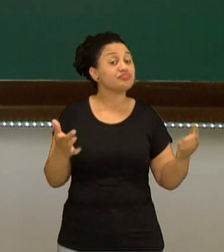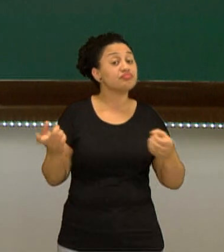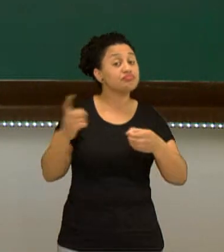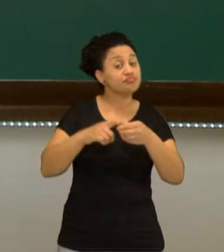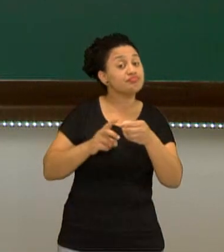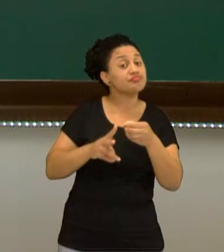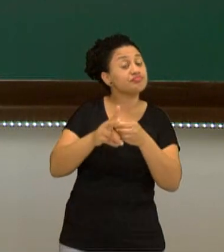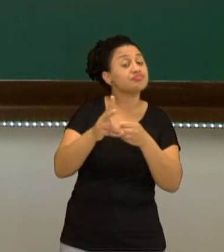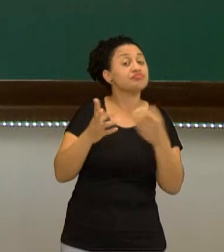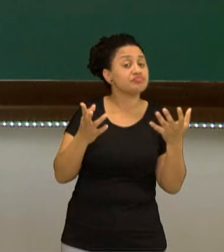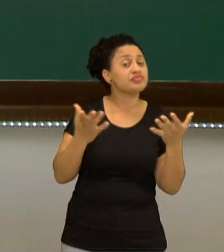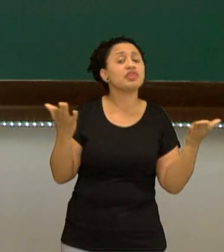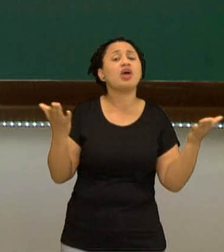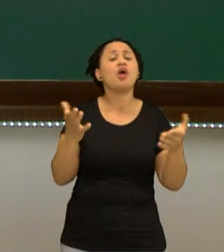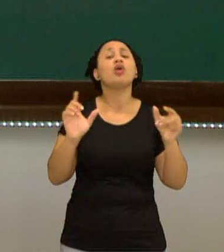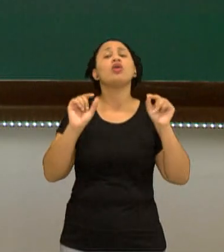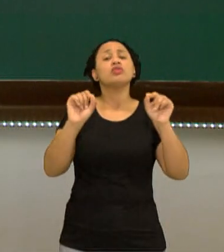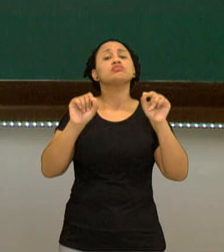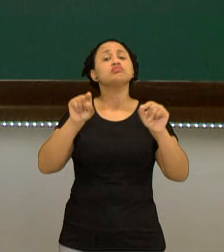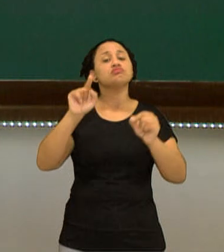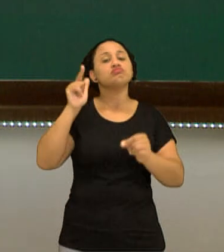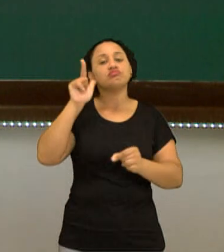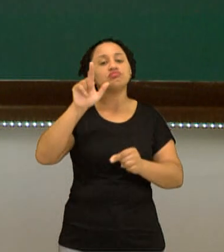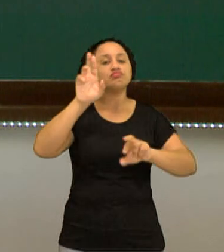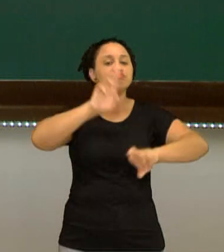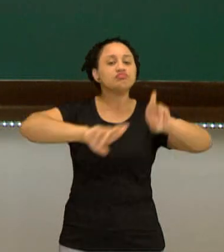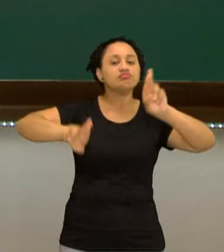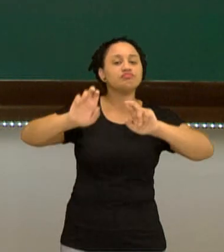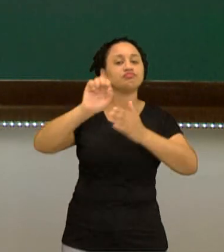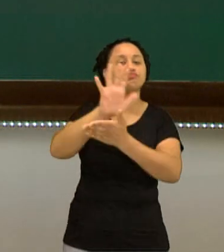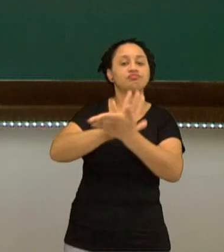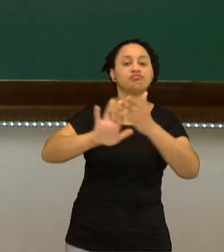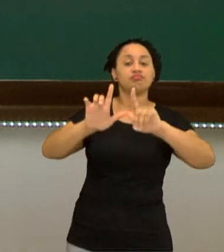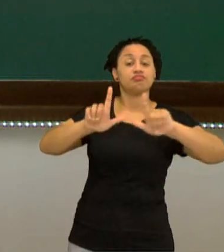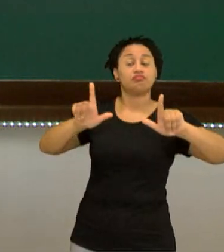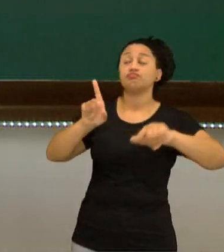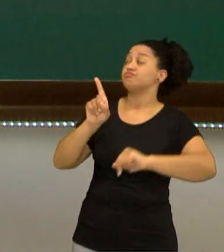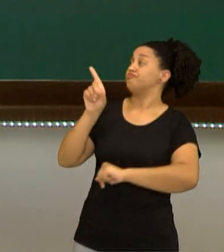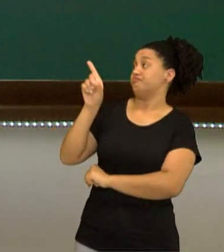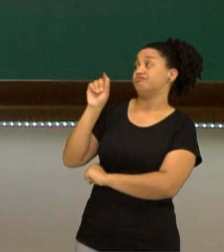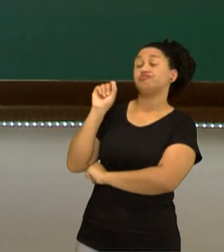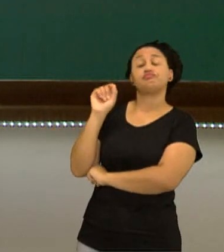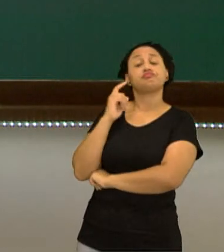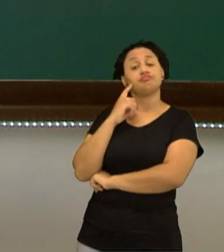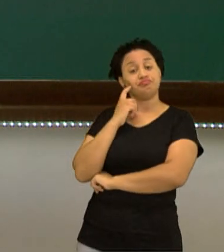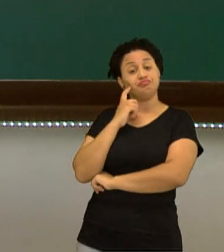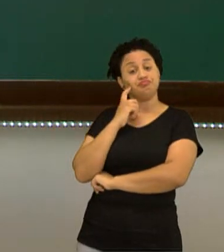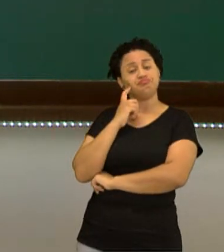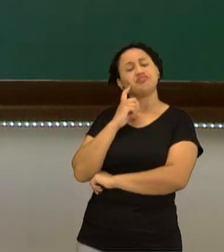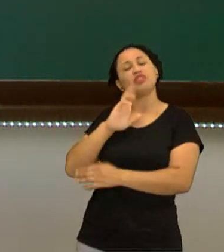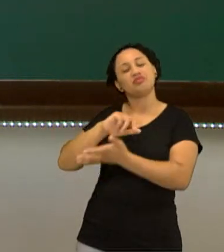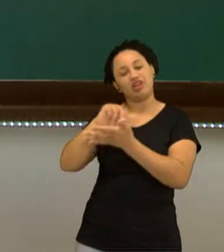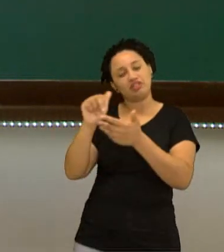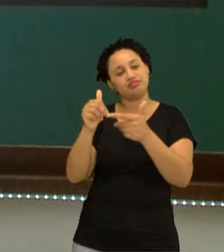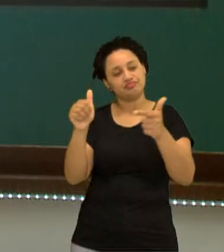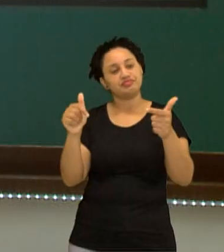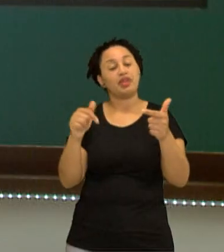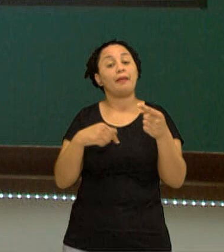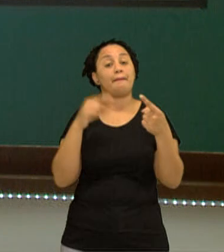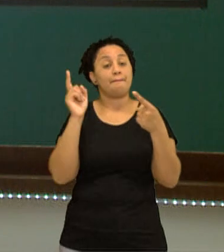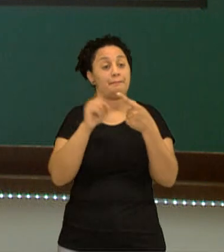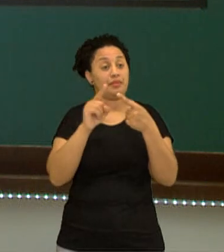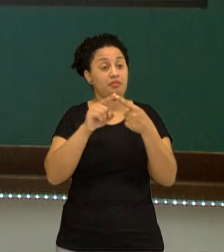retornamos. E agora? O que você consegue observar nessa imagem que eu apresento para vocês? Muita coisa, né? Primeiro,